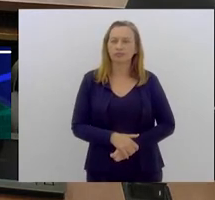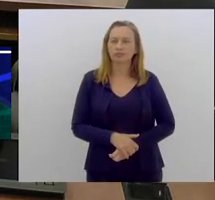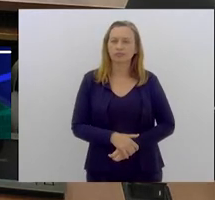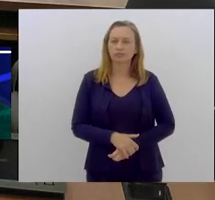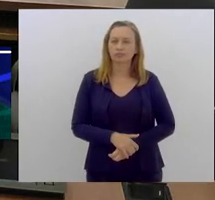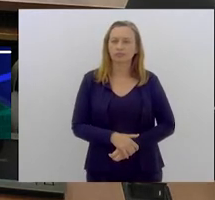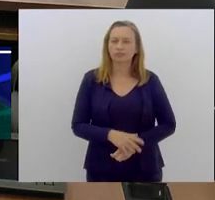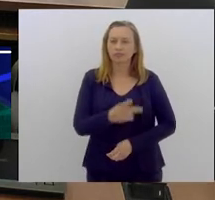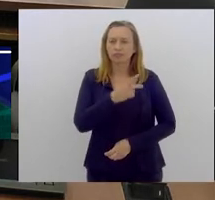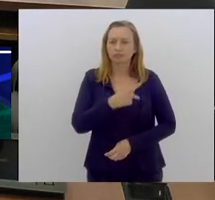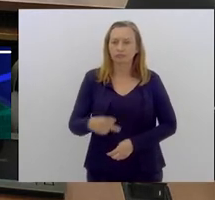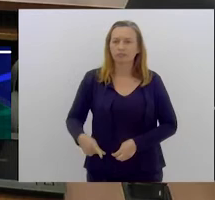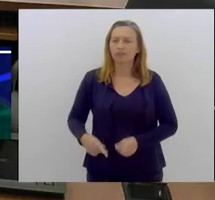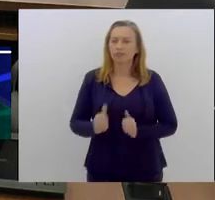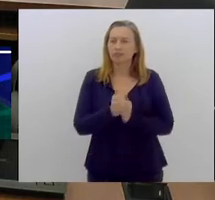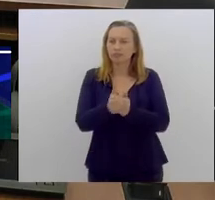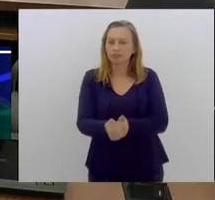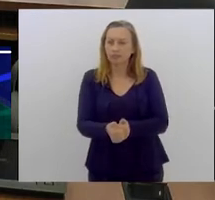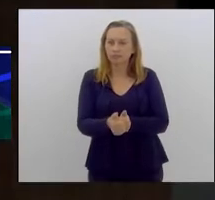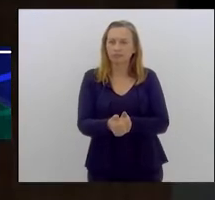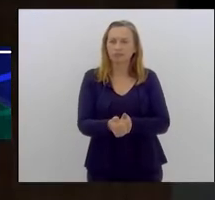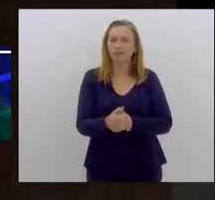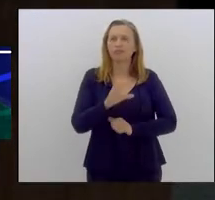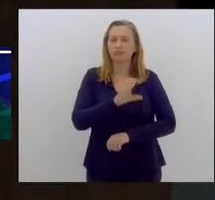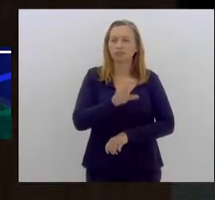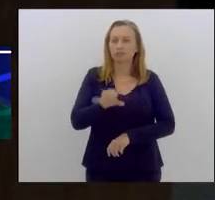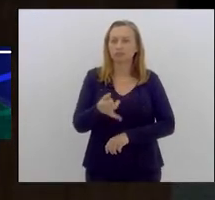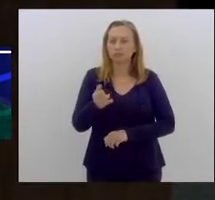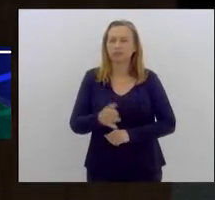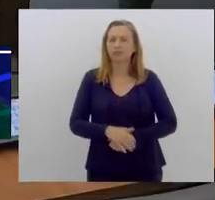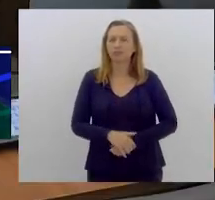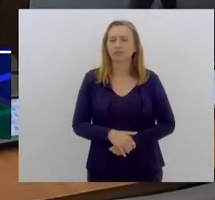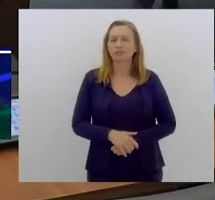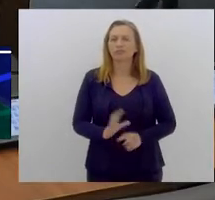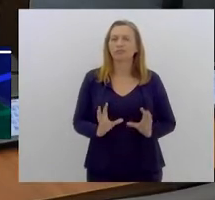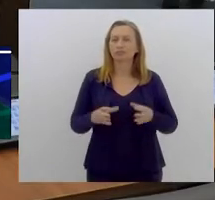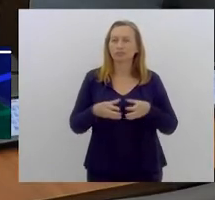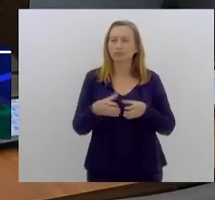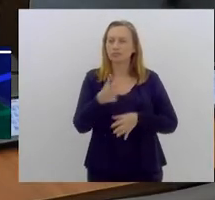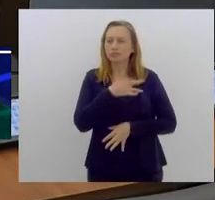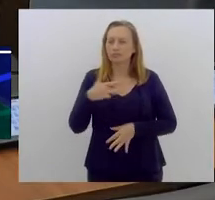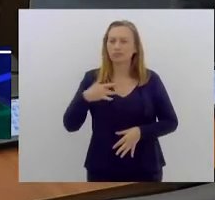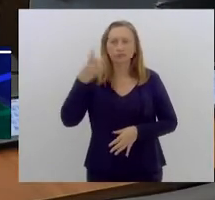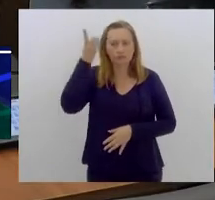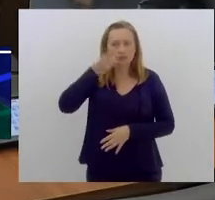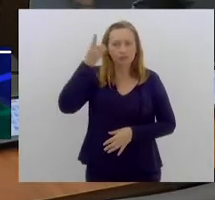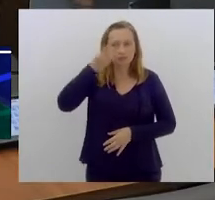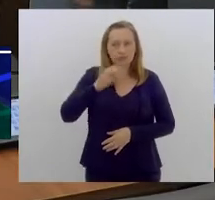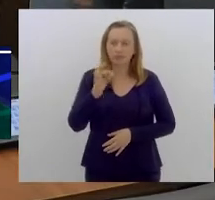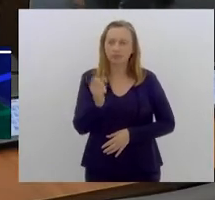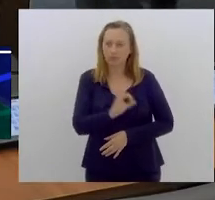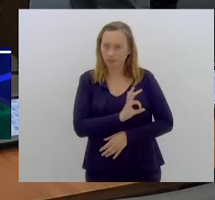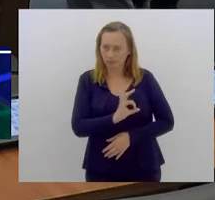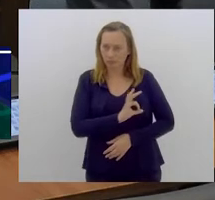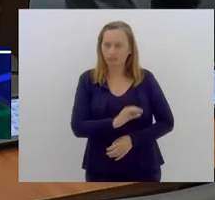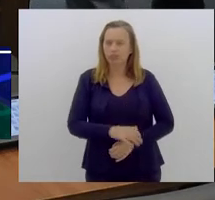Presidente, no mérito favorável, acompanhando o parecer emitido pela CCJ. Pela Comissão de Saúde, deputada Marta